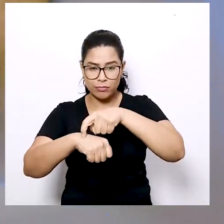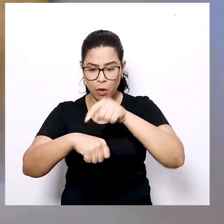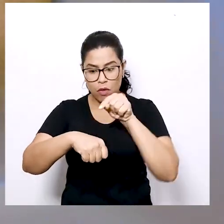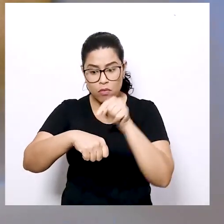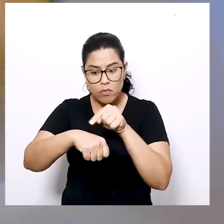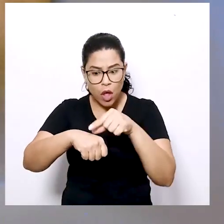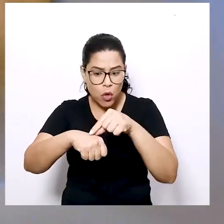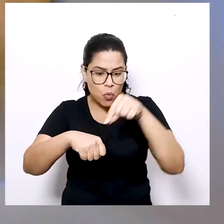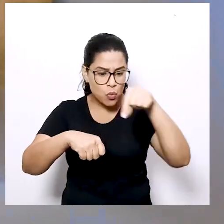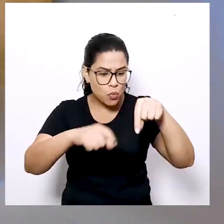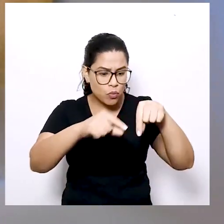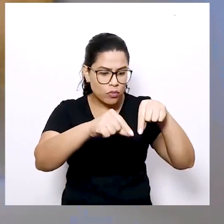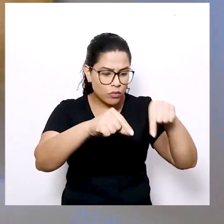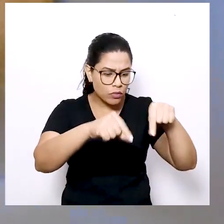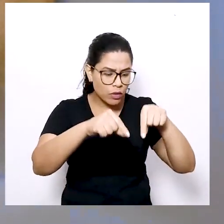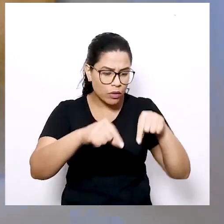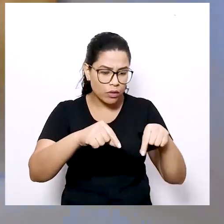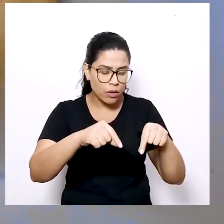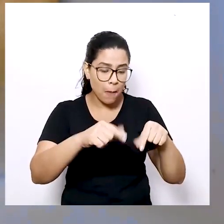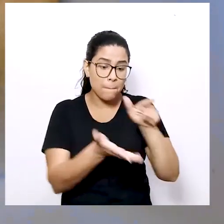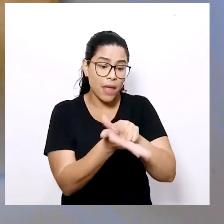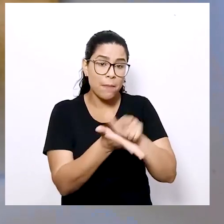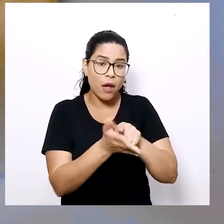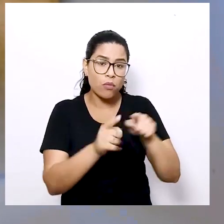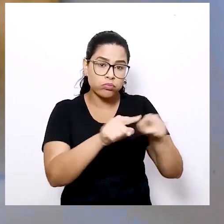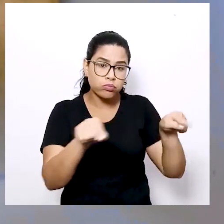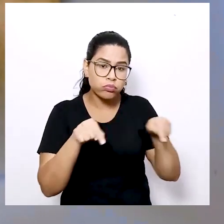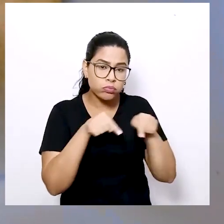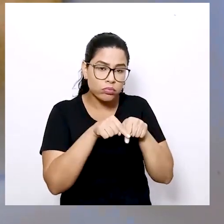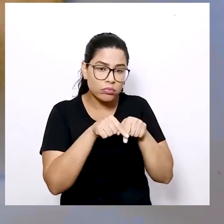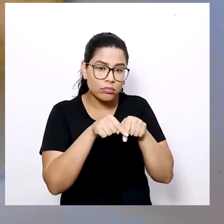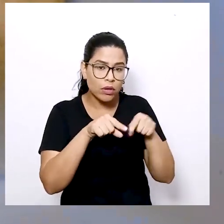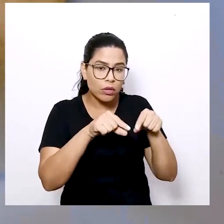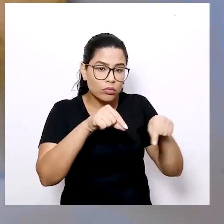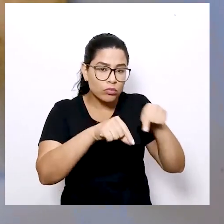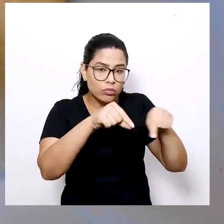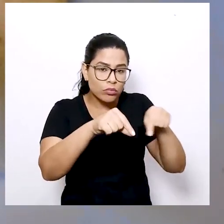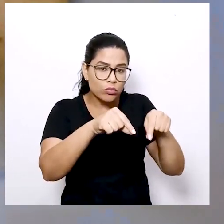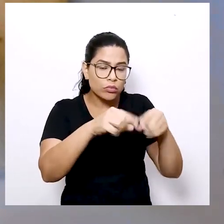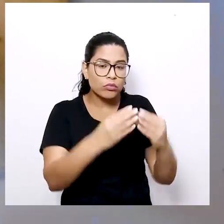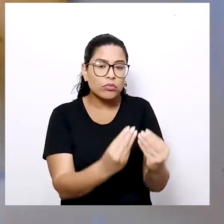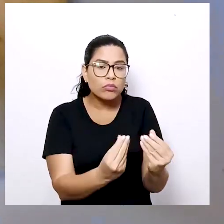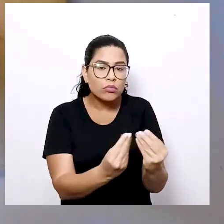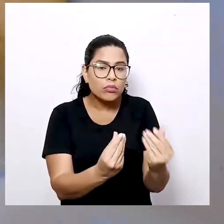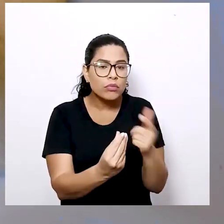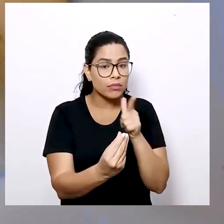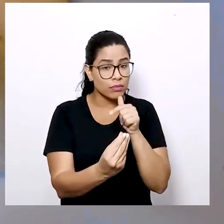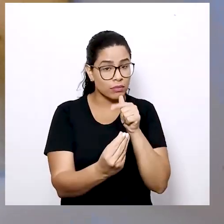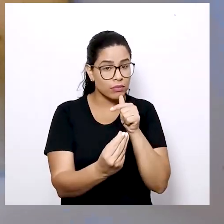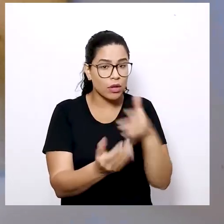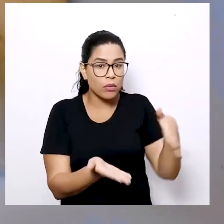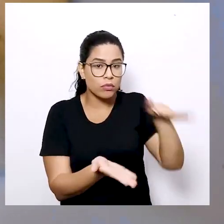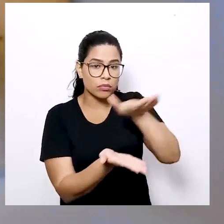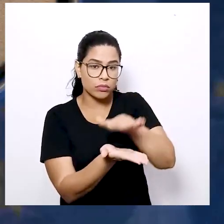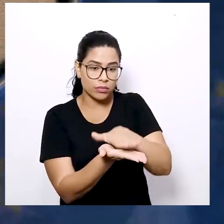que legal, ela precisa ficar nesse papel toalha úmido, coberta e fechada com uma